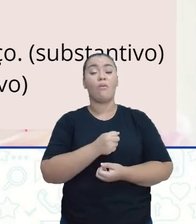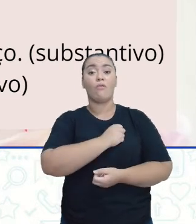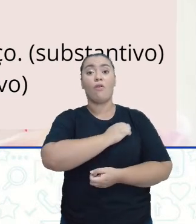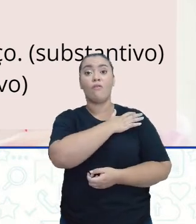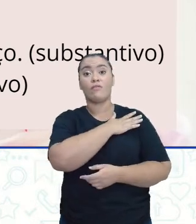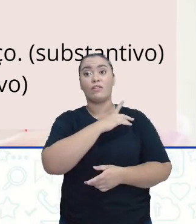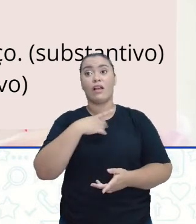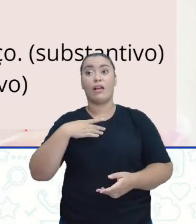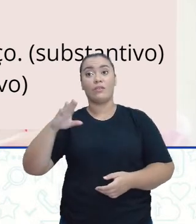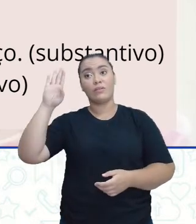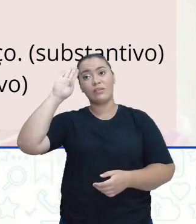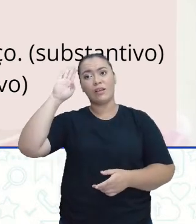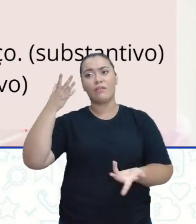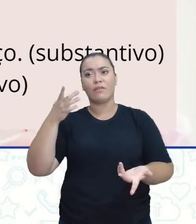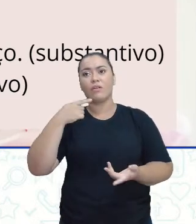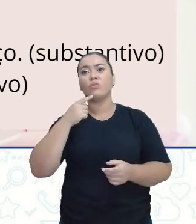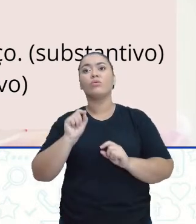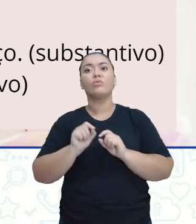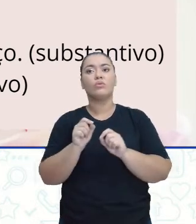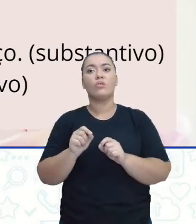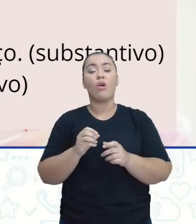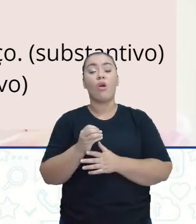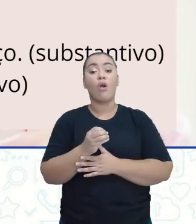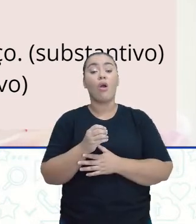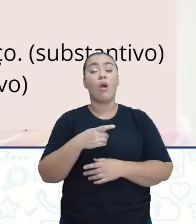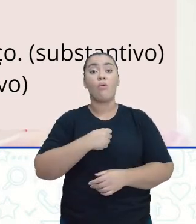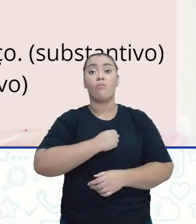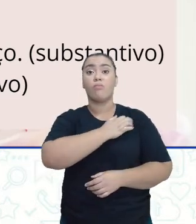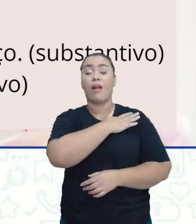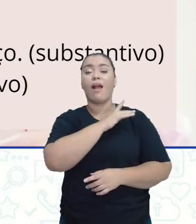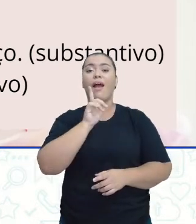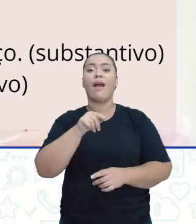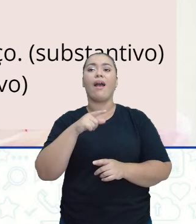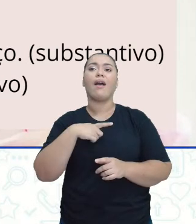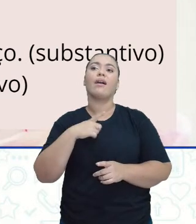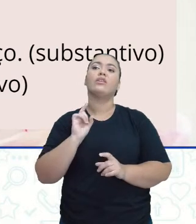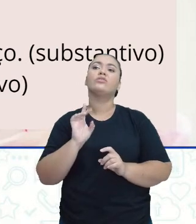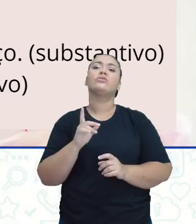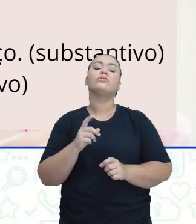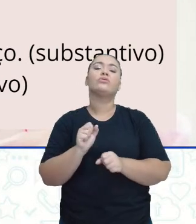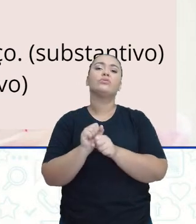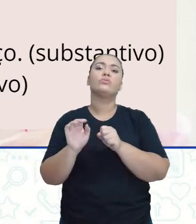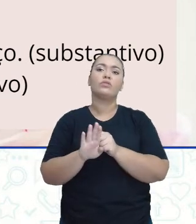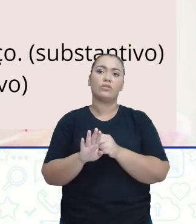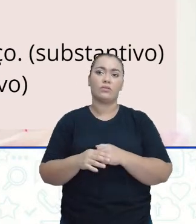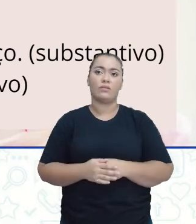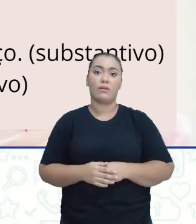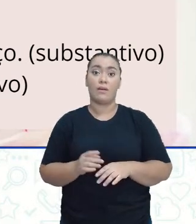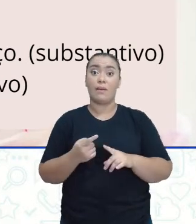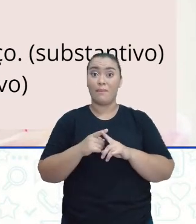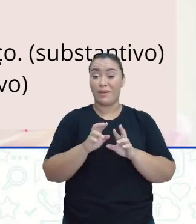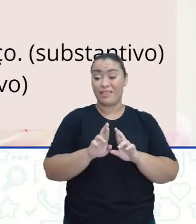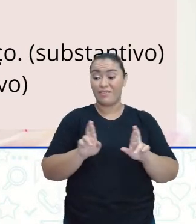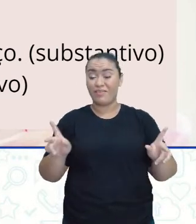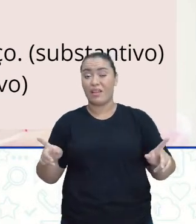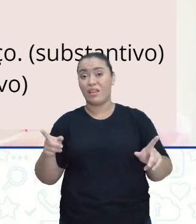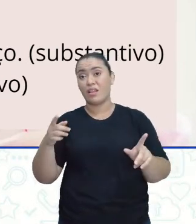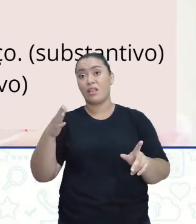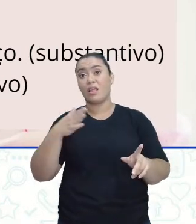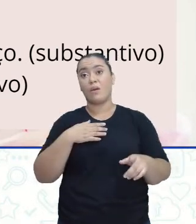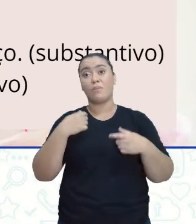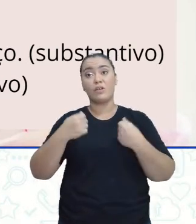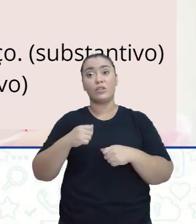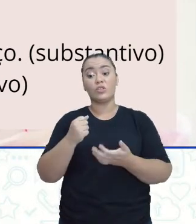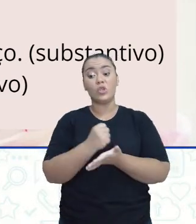no nome, como um nome, uma forma de nomear. Mas preciso de um documento oficial. Então, veja,